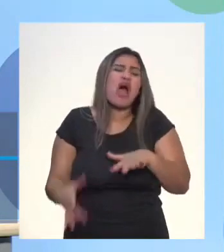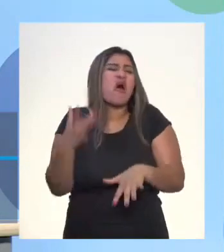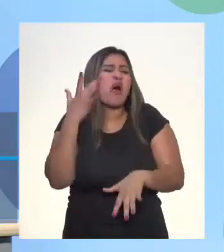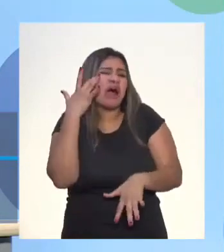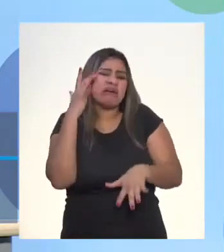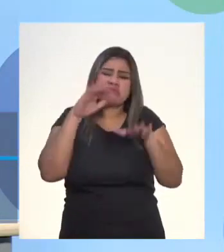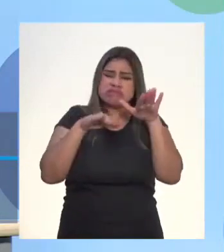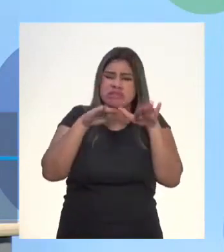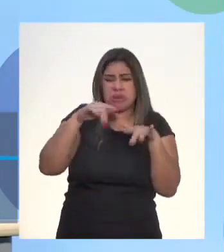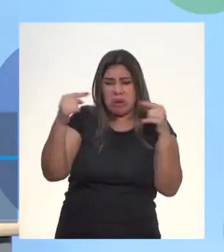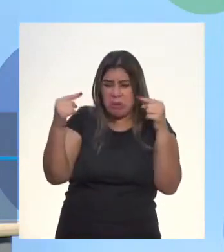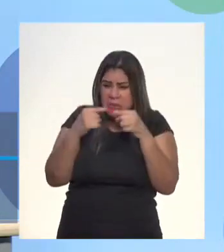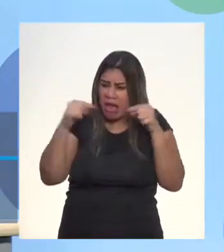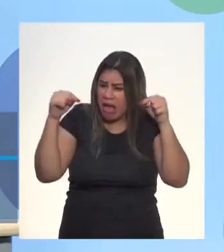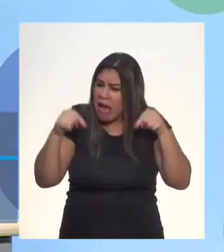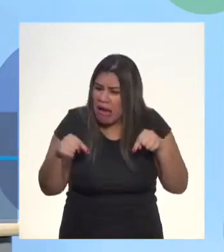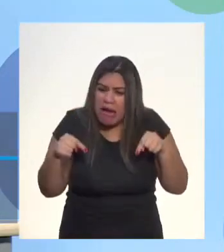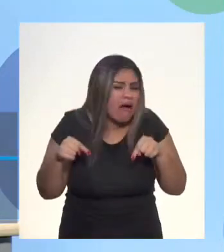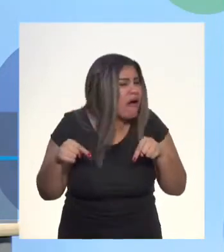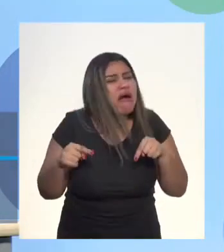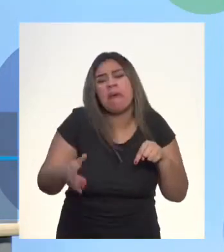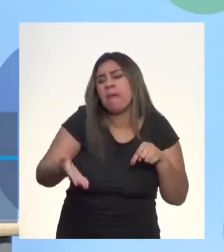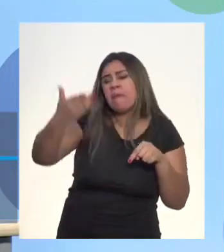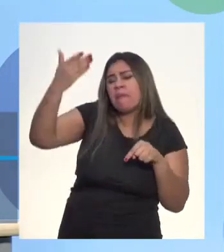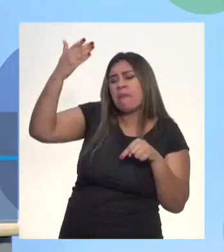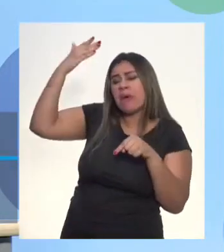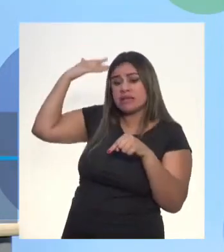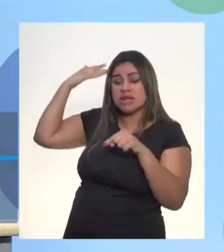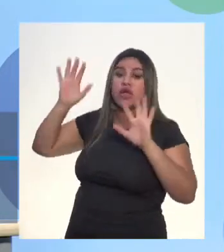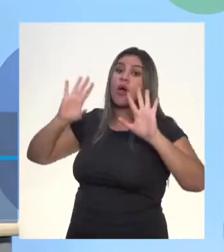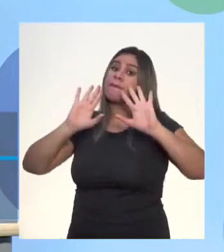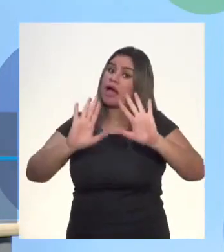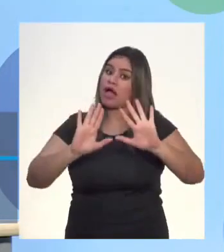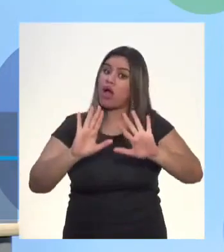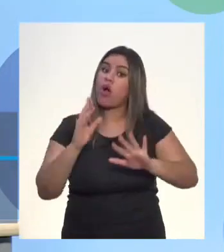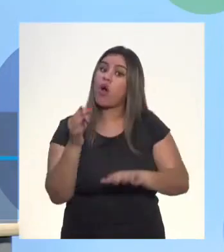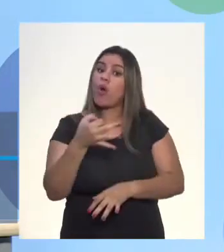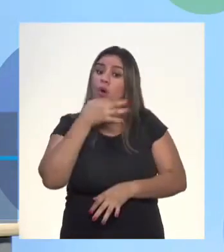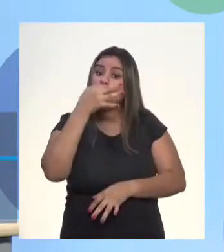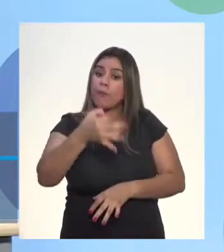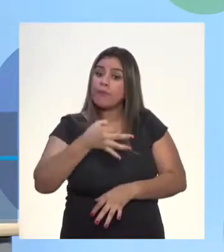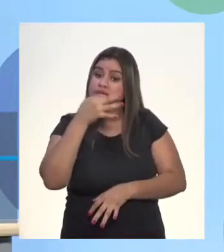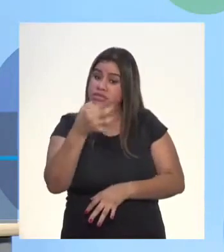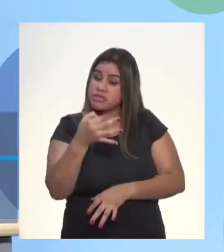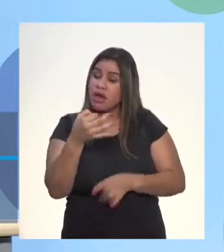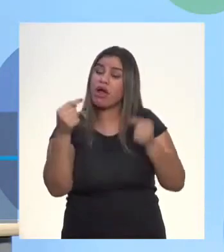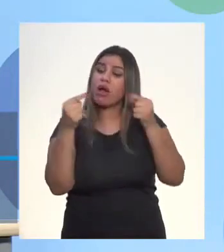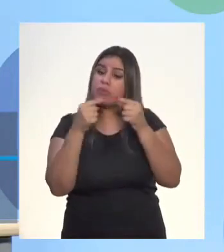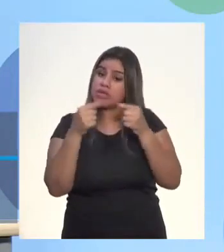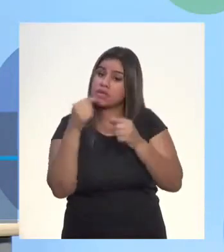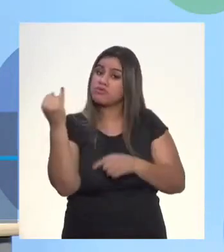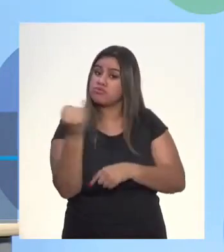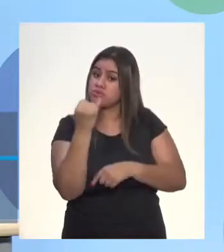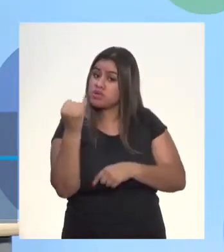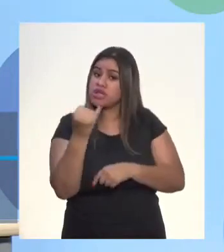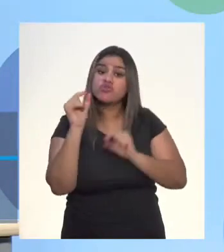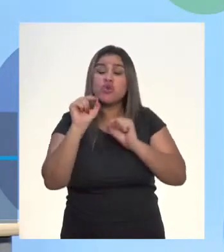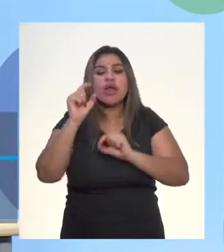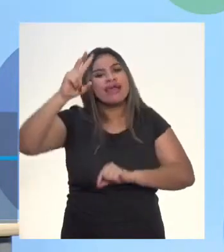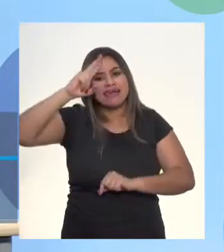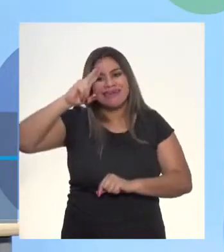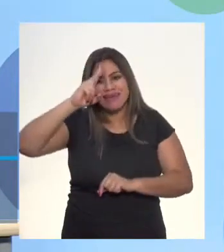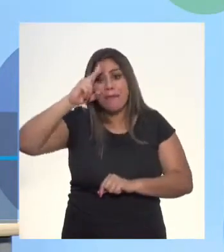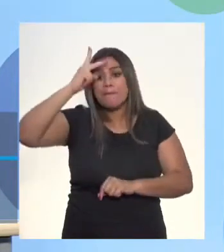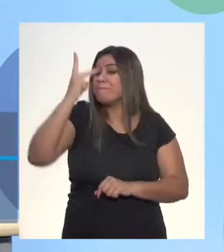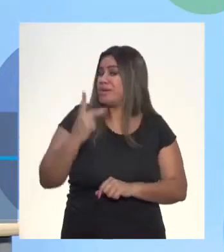ficou para o passado. Mas, querido, a tua opinião ela é importante dentro da sua perspectiva, da sua história. E